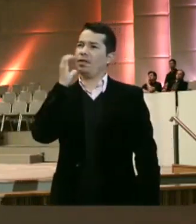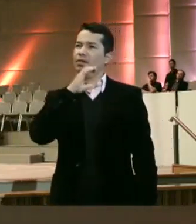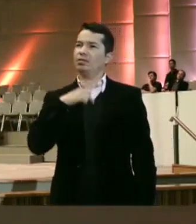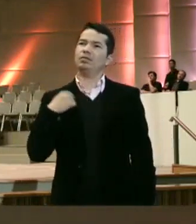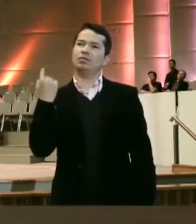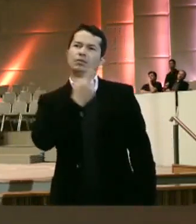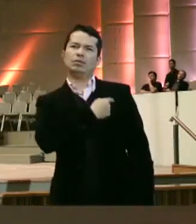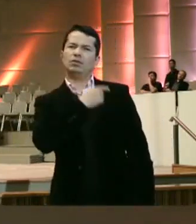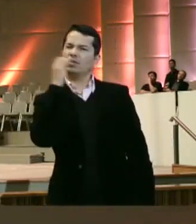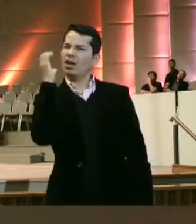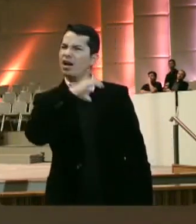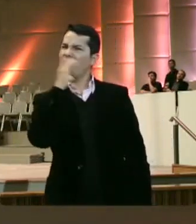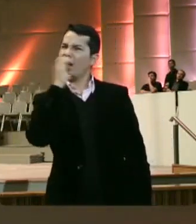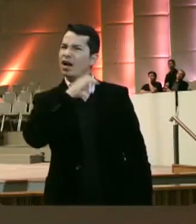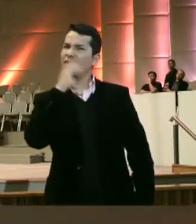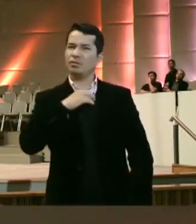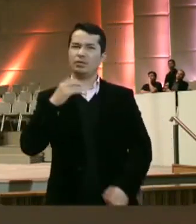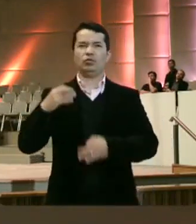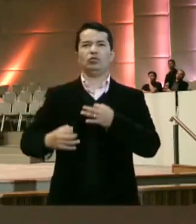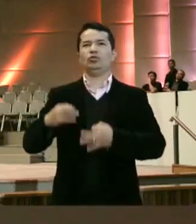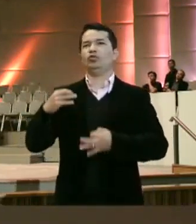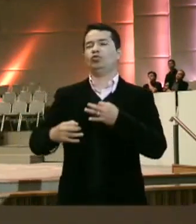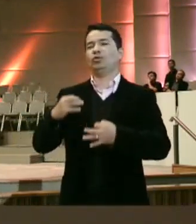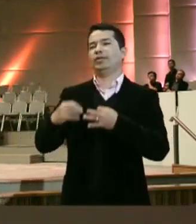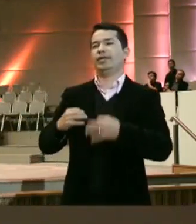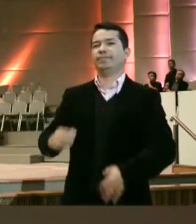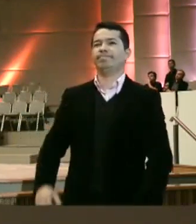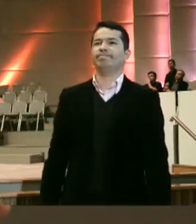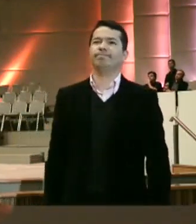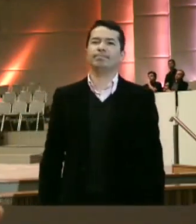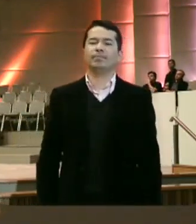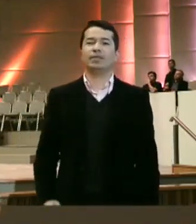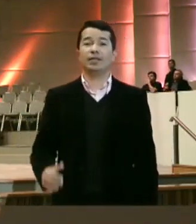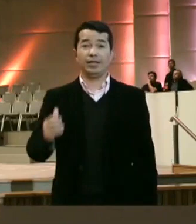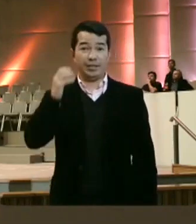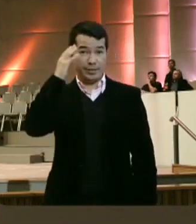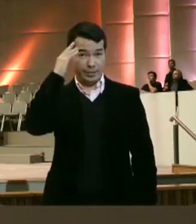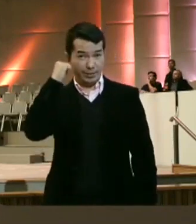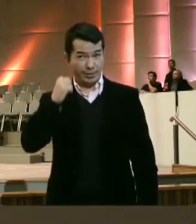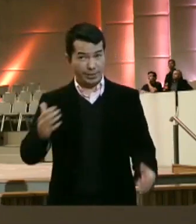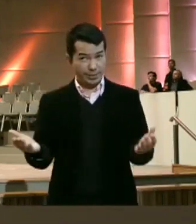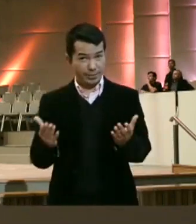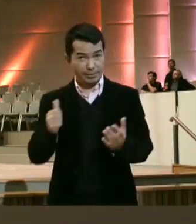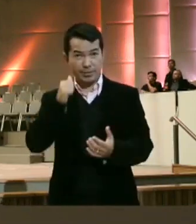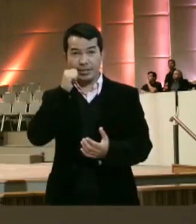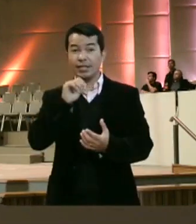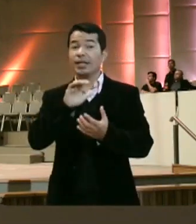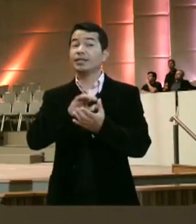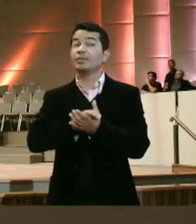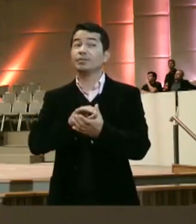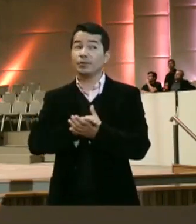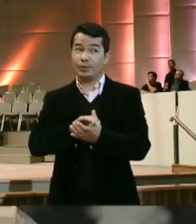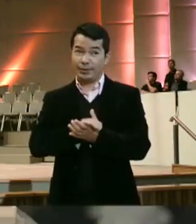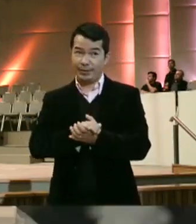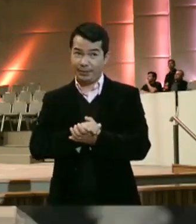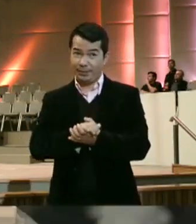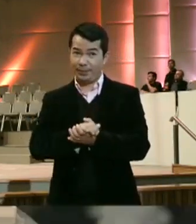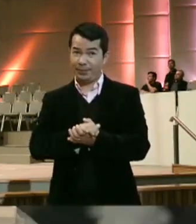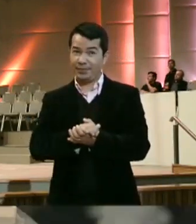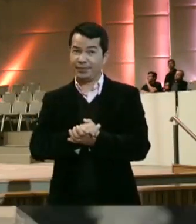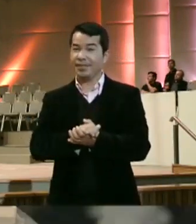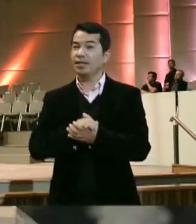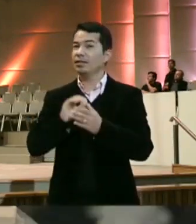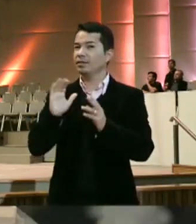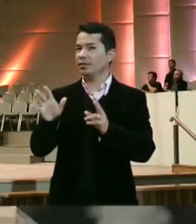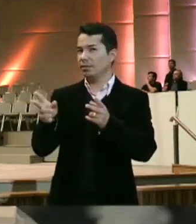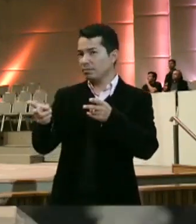nós temos olhos críticos. Eu tenho certeza que minha mulher está assistindo esse culto e ela já até percebeu se as mesas